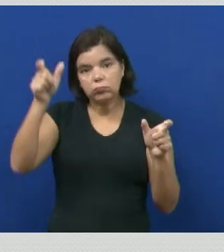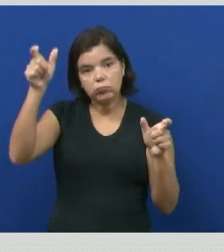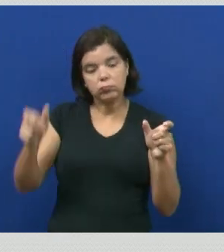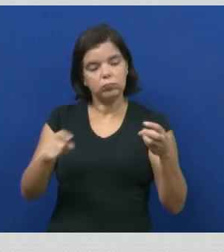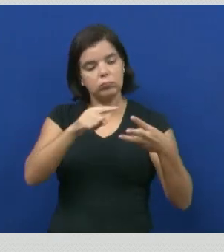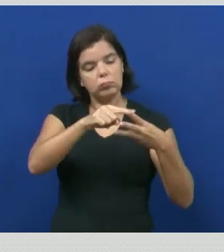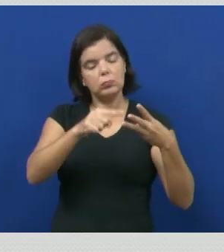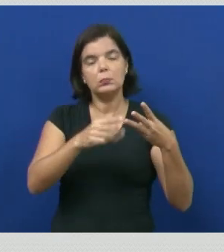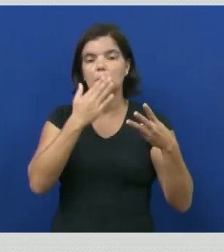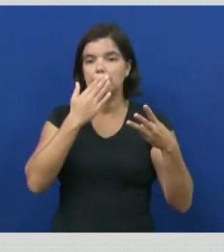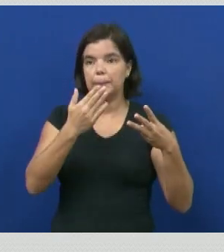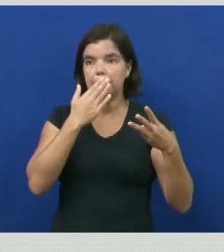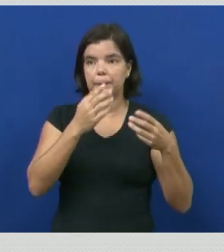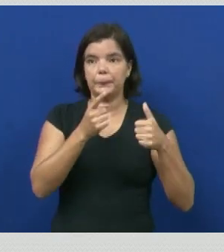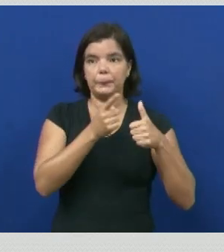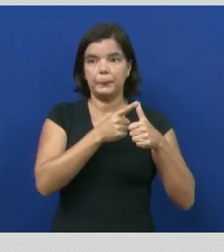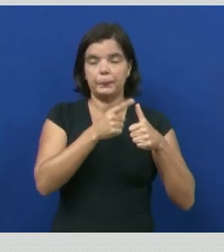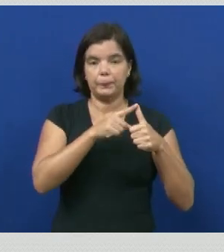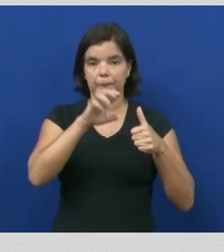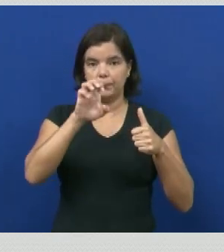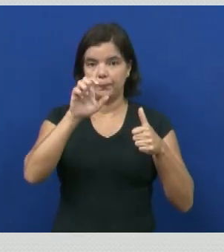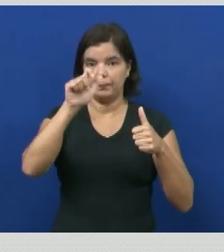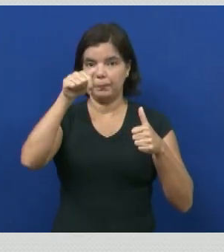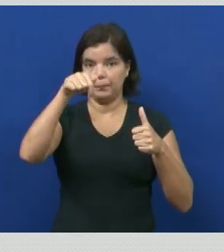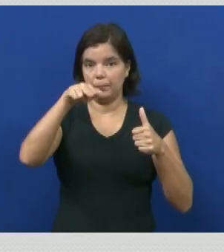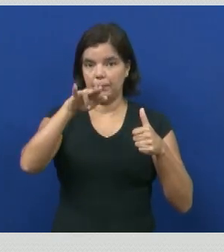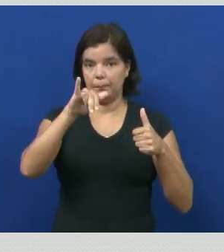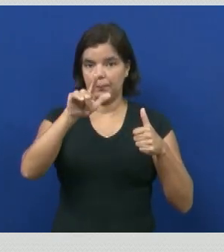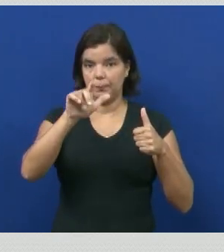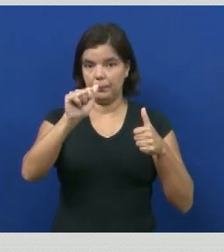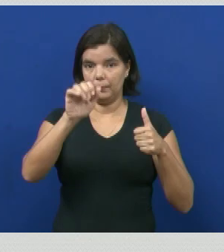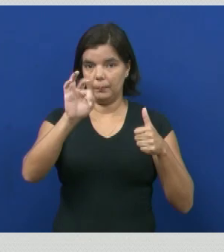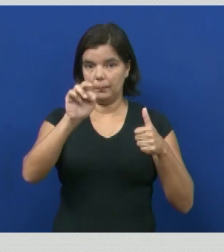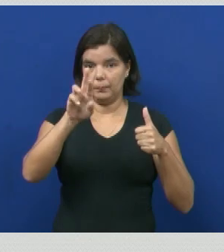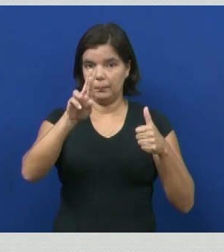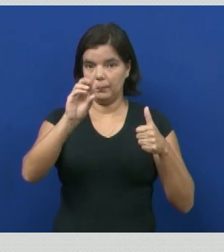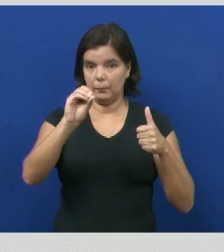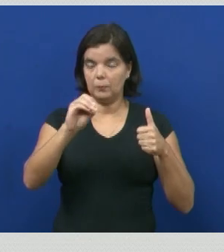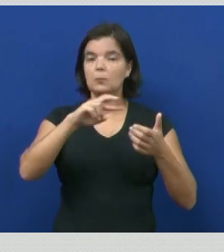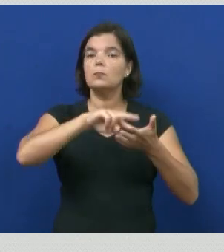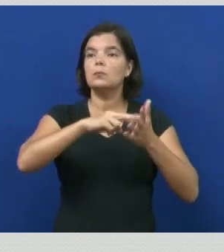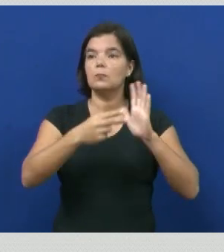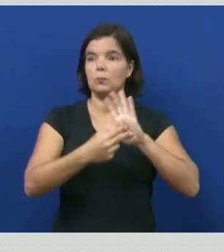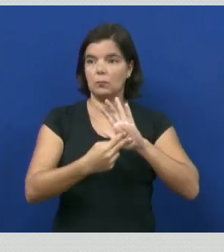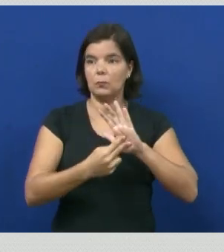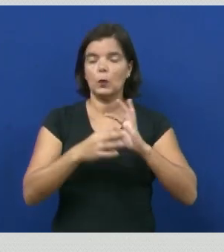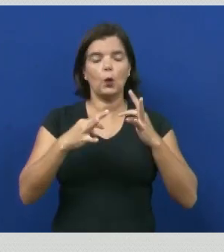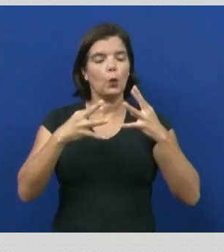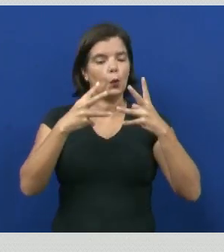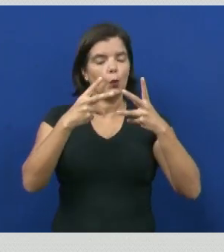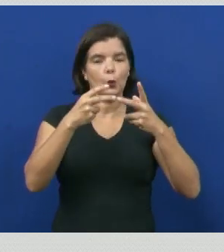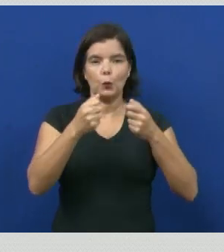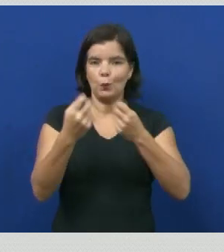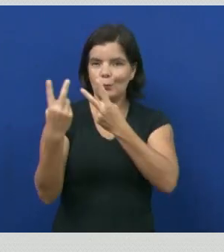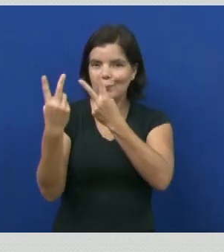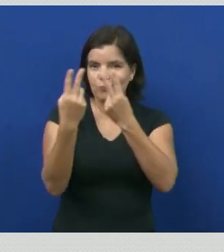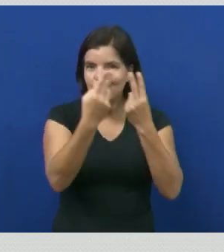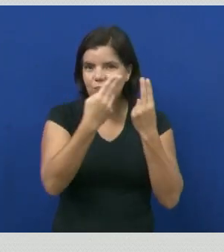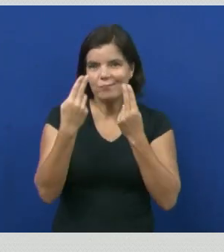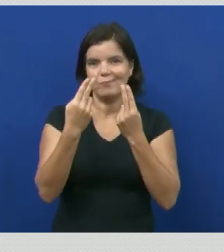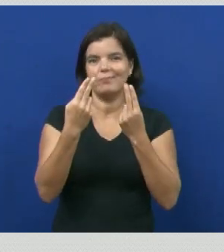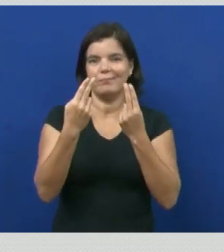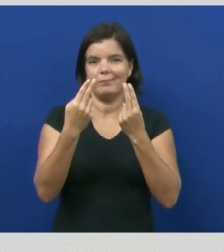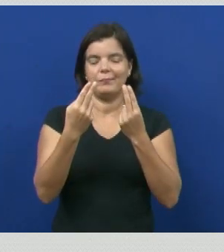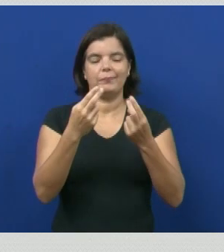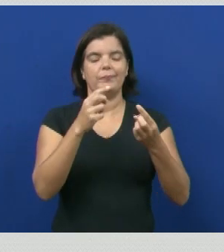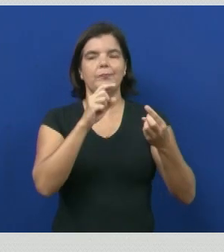3 tipos. O primeiro tipo é um triângulo equilátero, ou seja, aquele que possui todos os lados congruentes, ou seja,